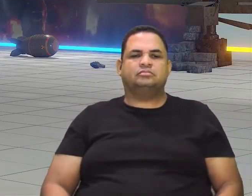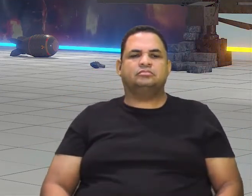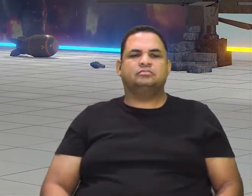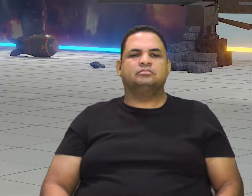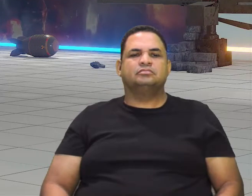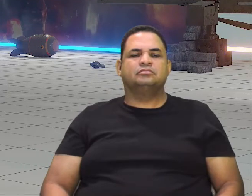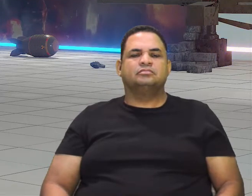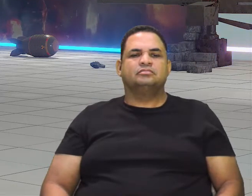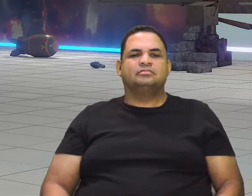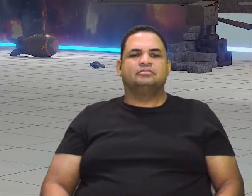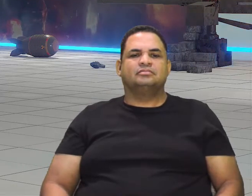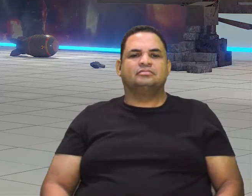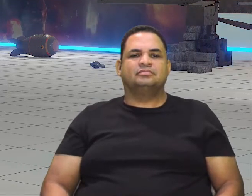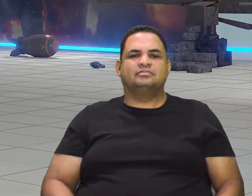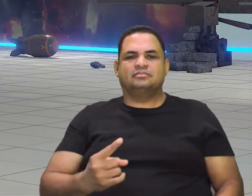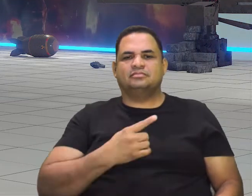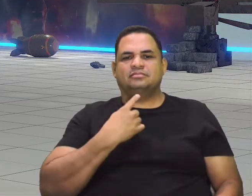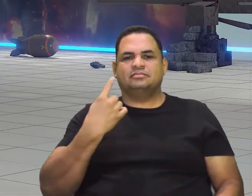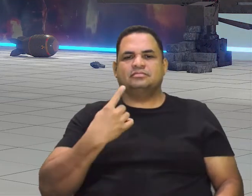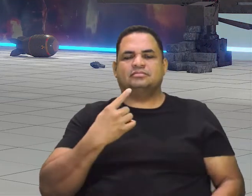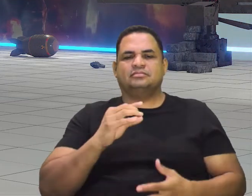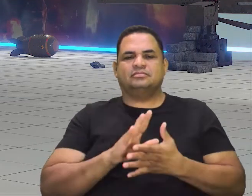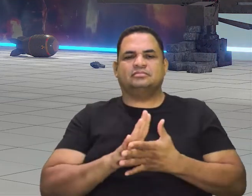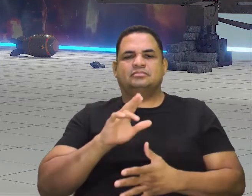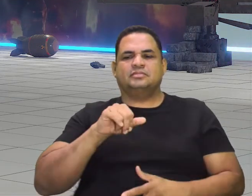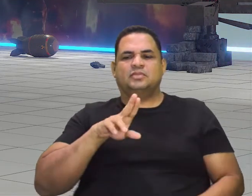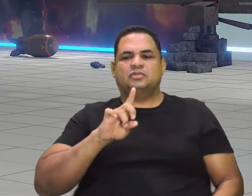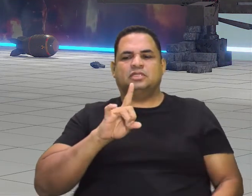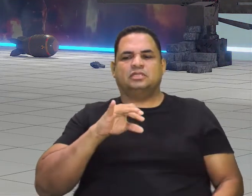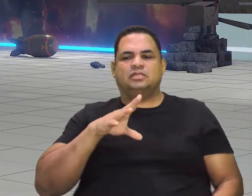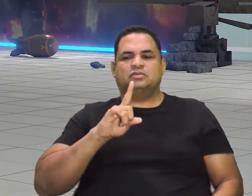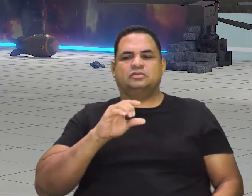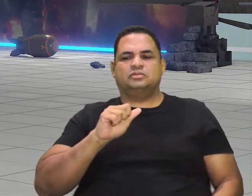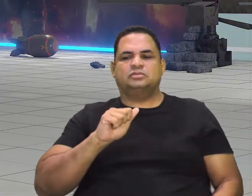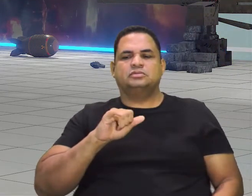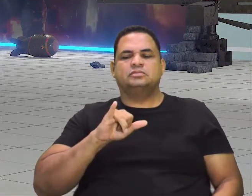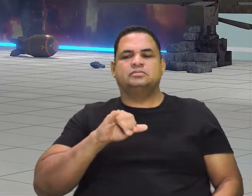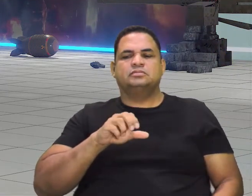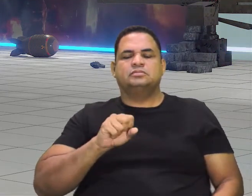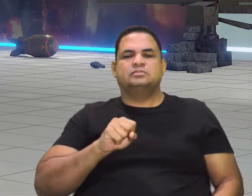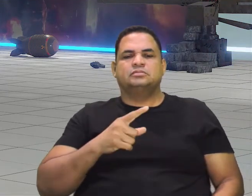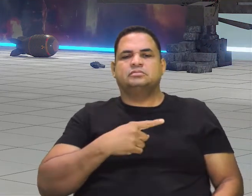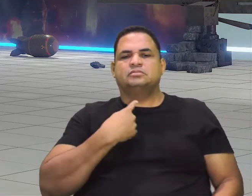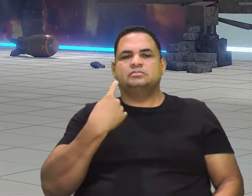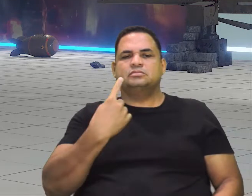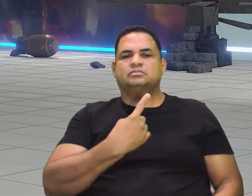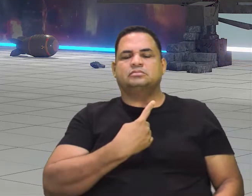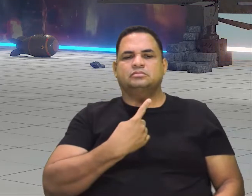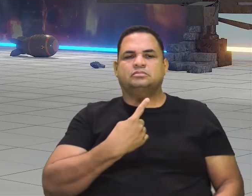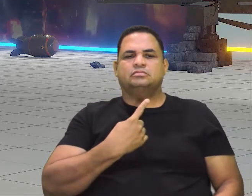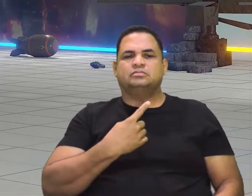E nós? Nós somos neandertais? Nós somos da família dos